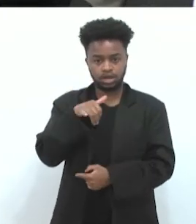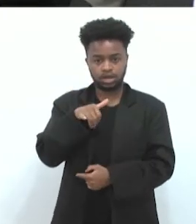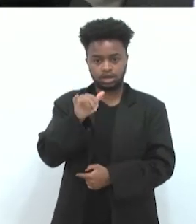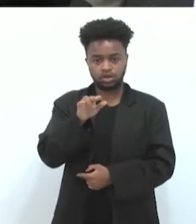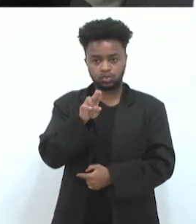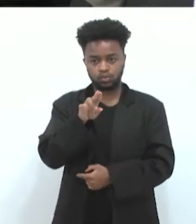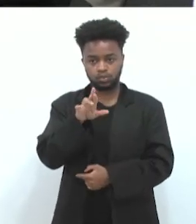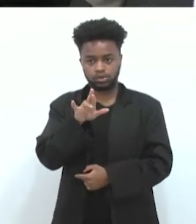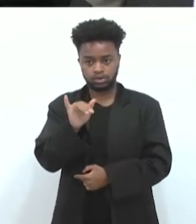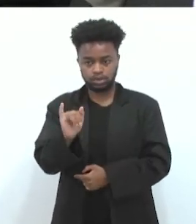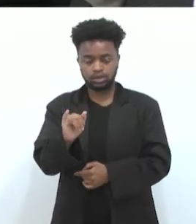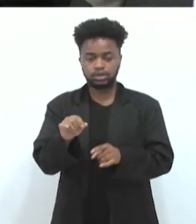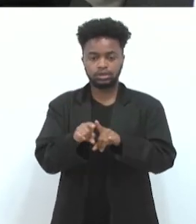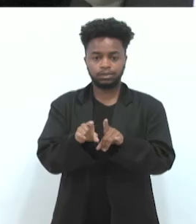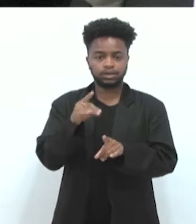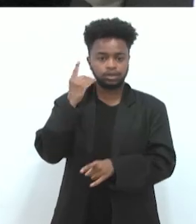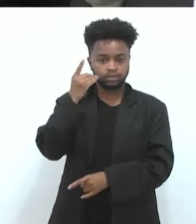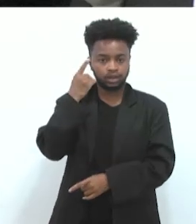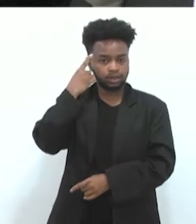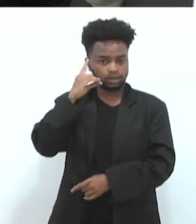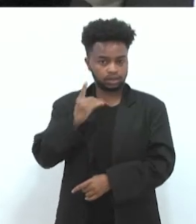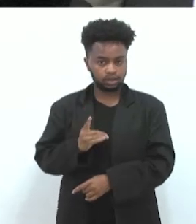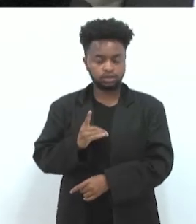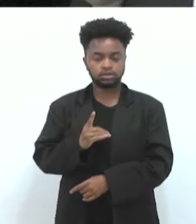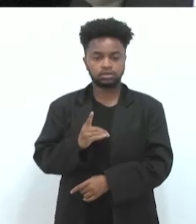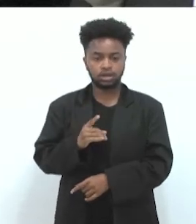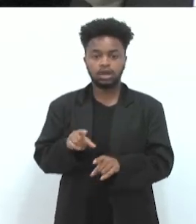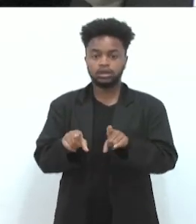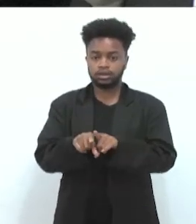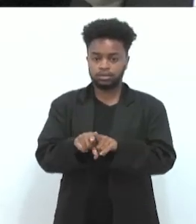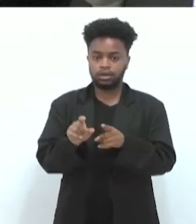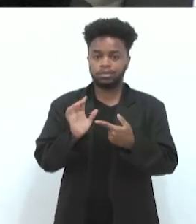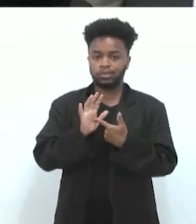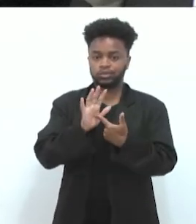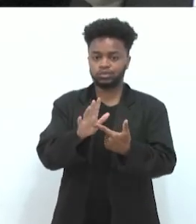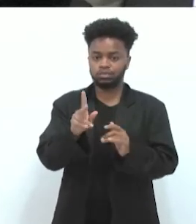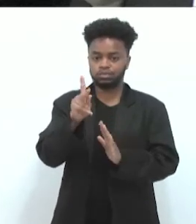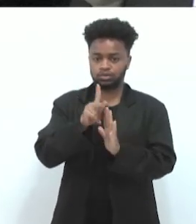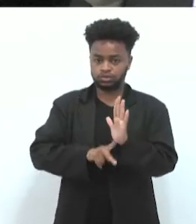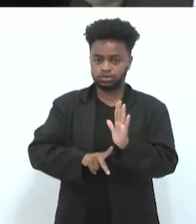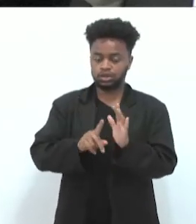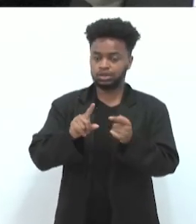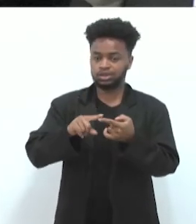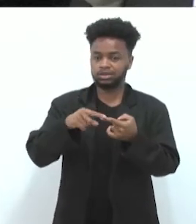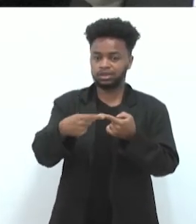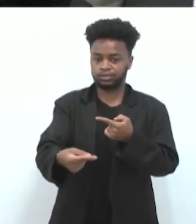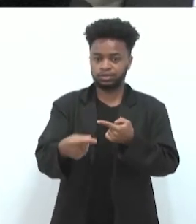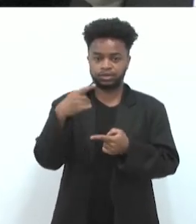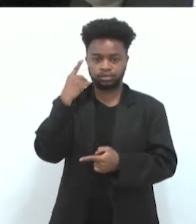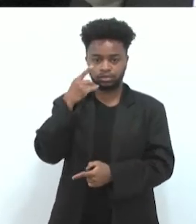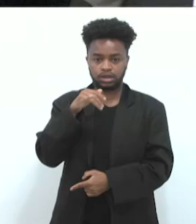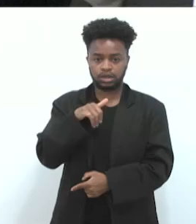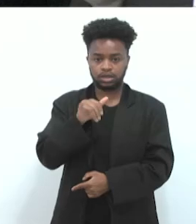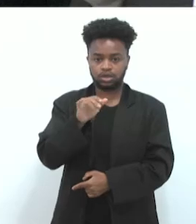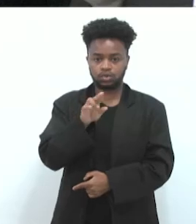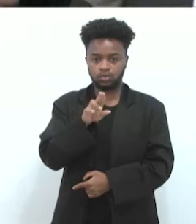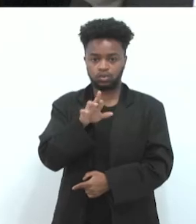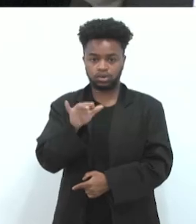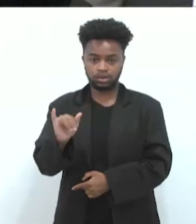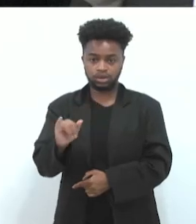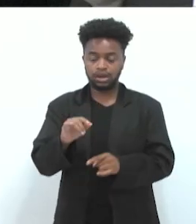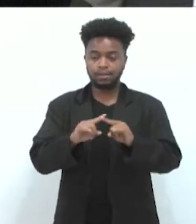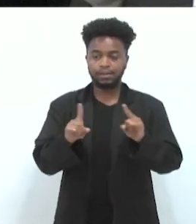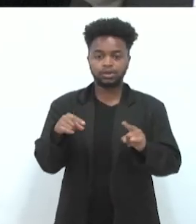A deputada Dani Monteiro, também da bancada do PSOL, também apresentou um projeto posterior ao do deputado Yuri. E a gente não